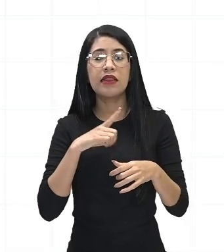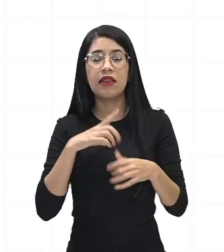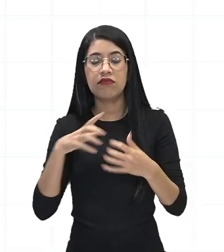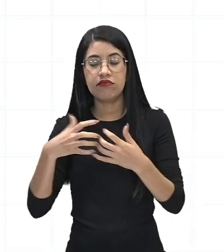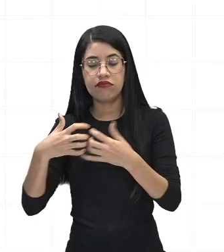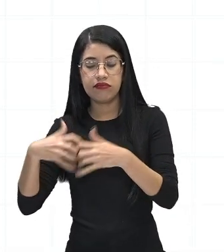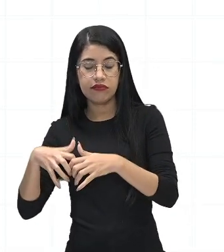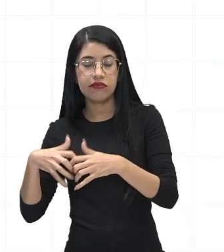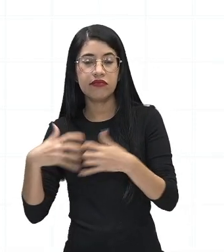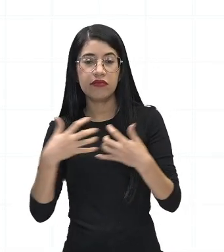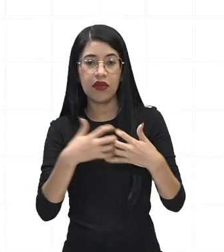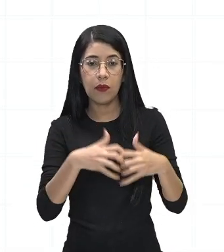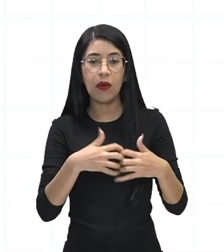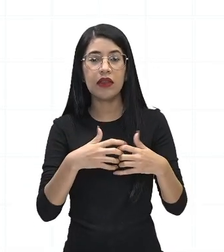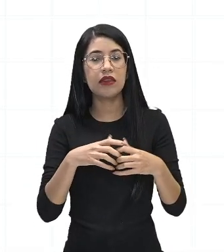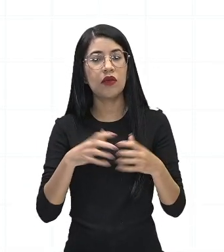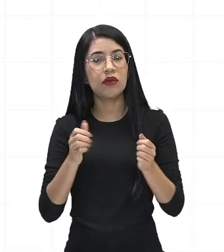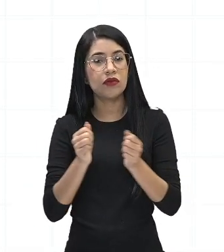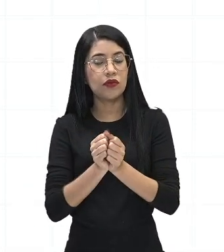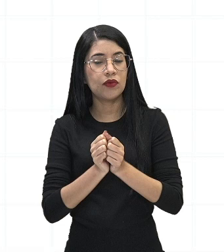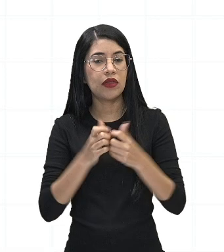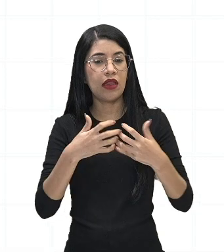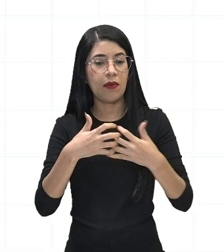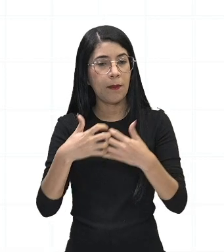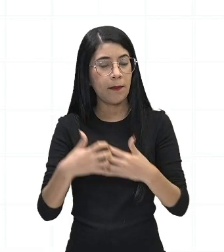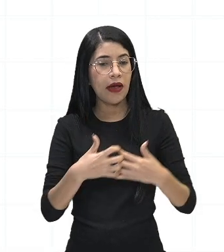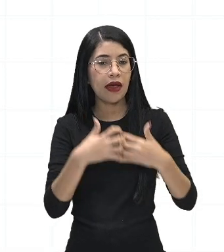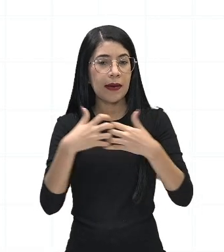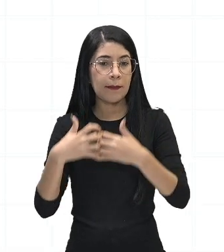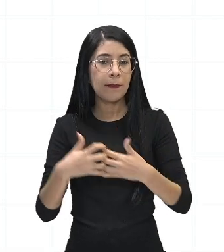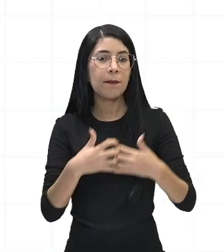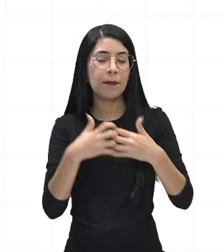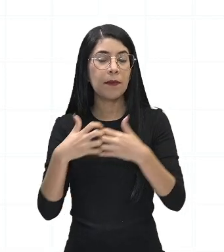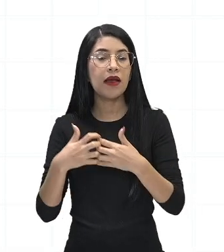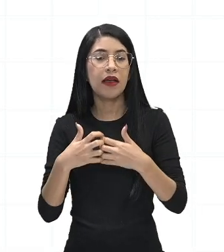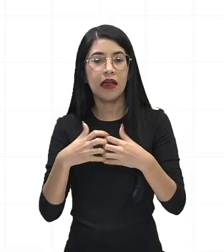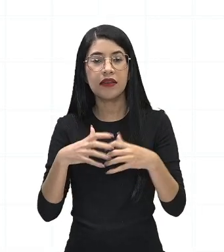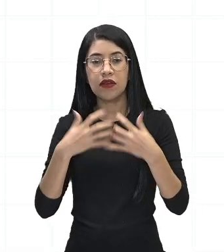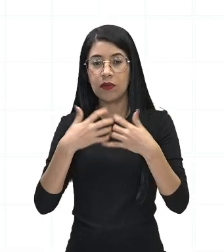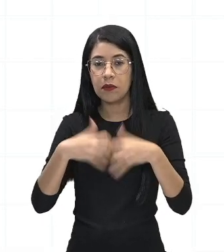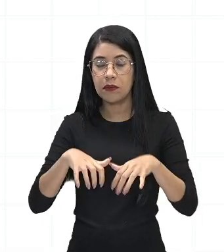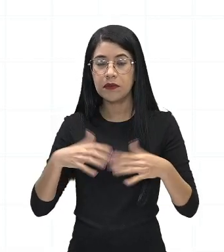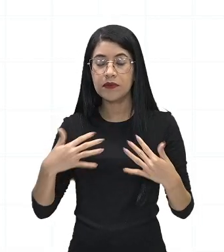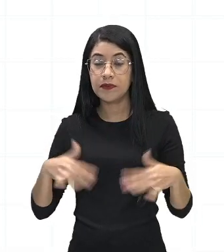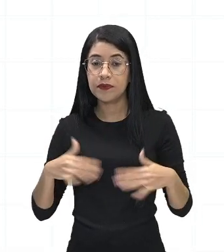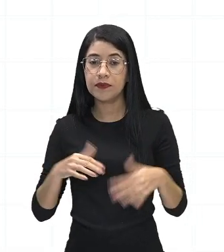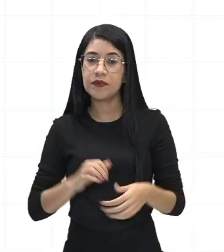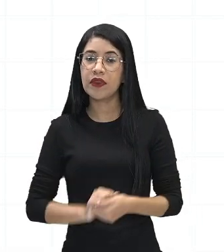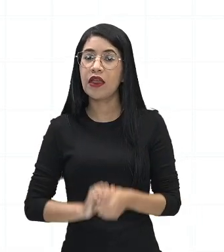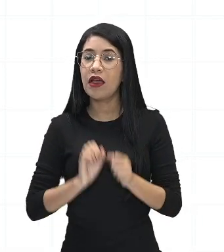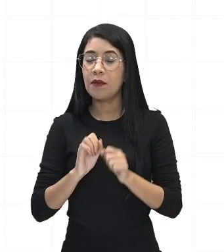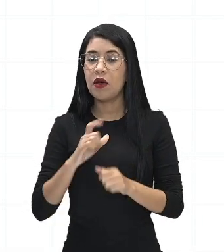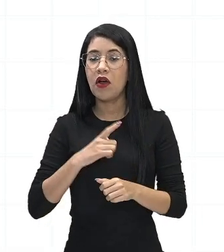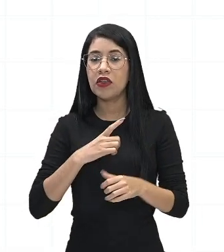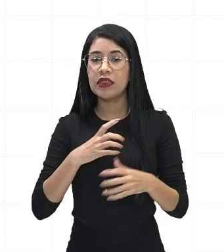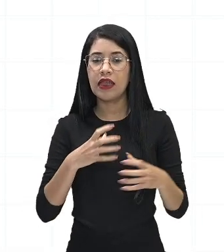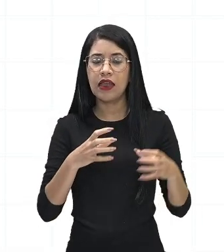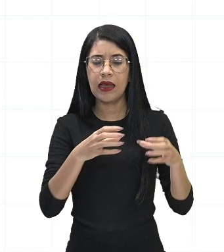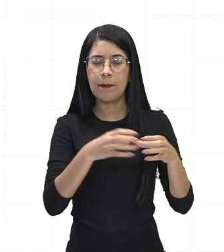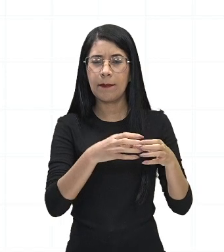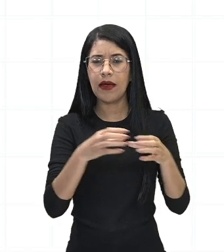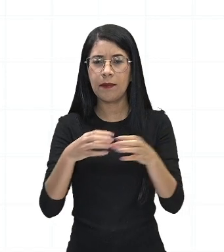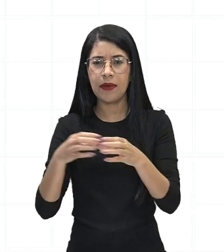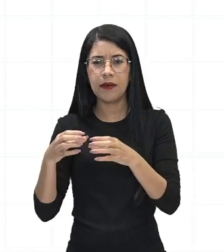ali, né, uma reunião de várias máquinas simples e vai se tornar uma máquina complexa. Podem conter partes de diversas